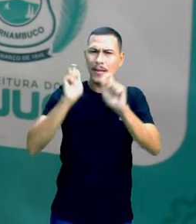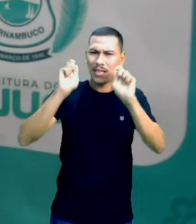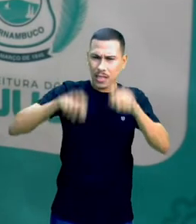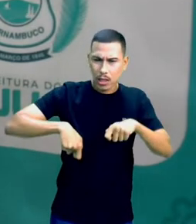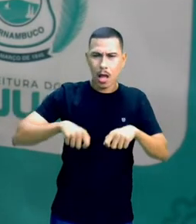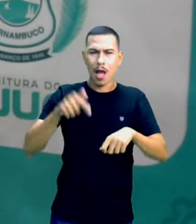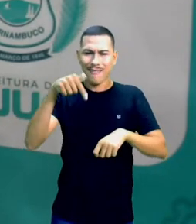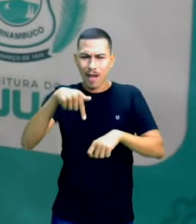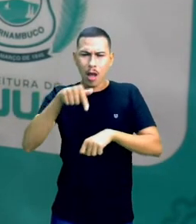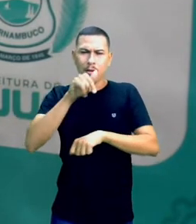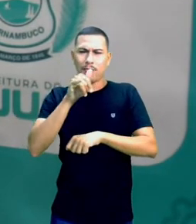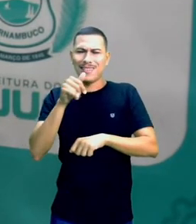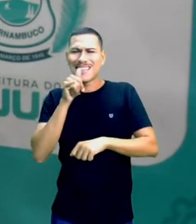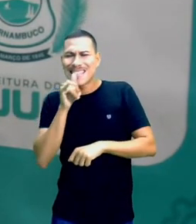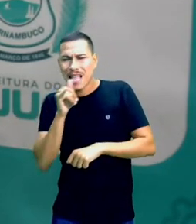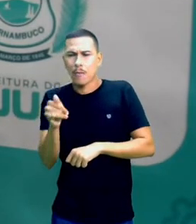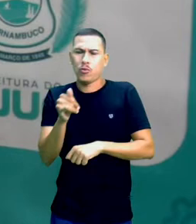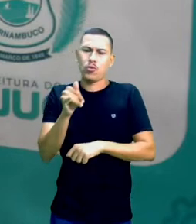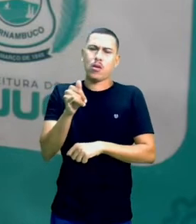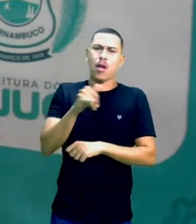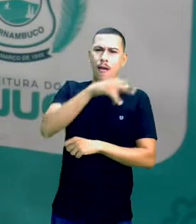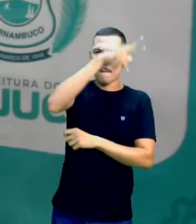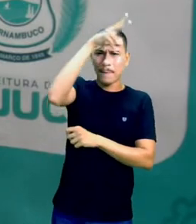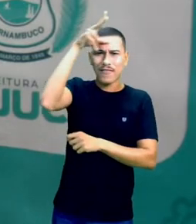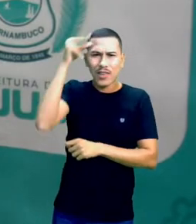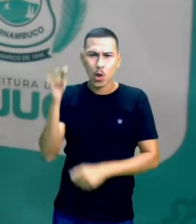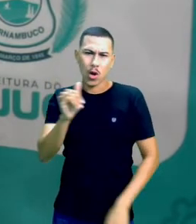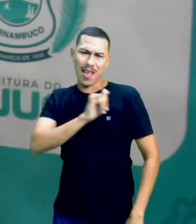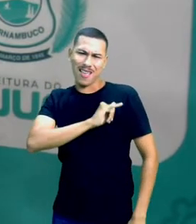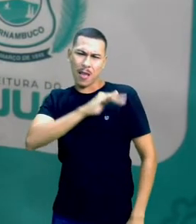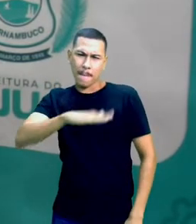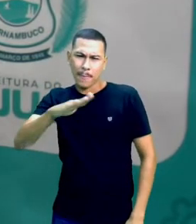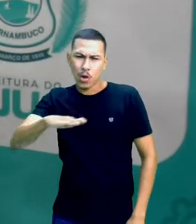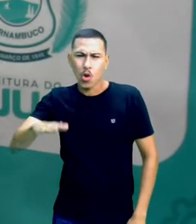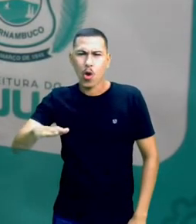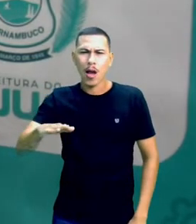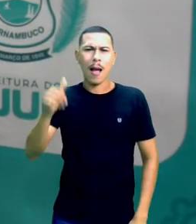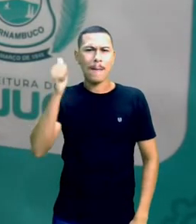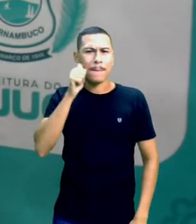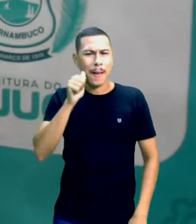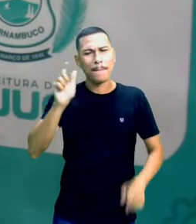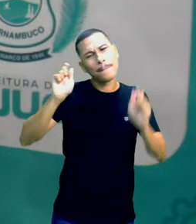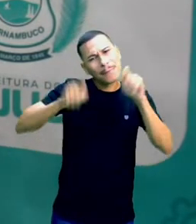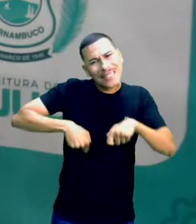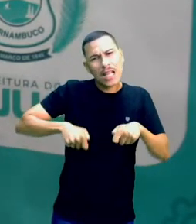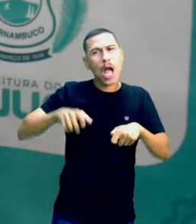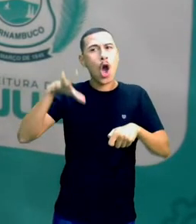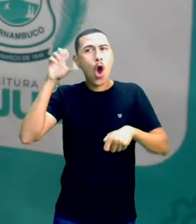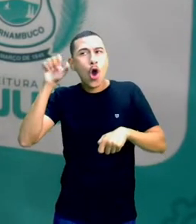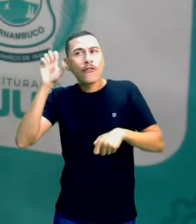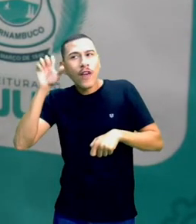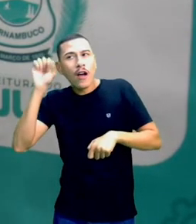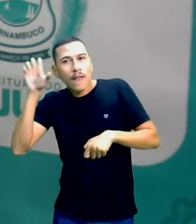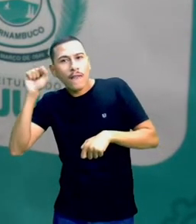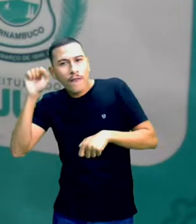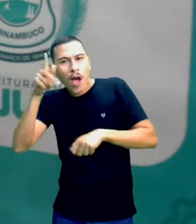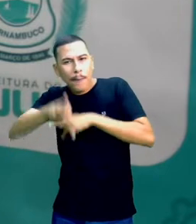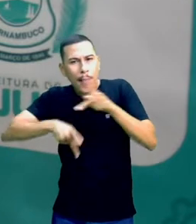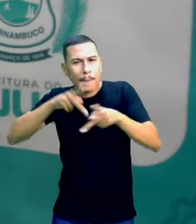uma prefeita. Mas ela precisa o quê? Ouvir o que a população tem a dizer, para ela saber